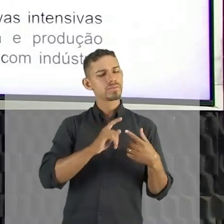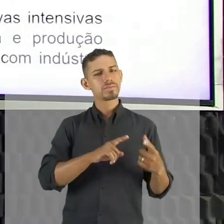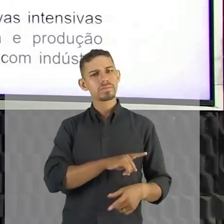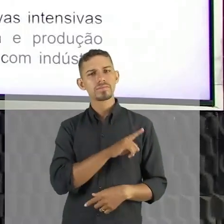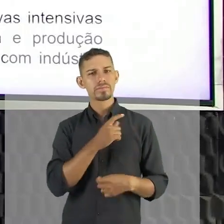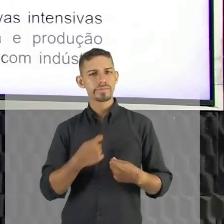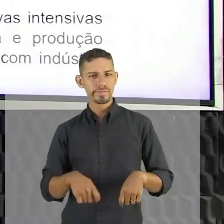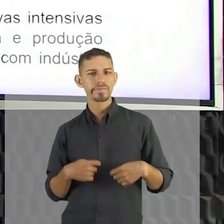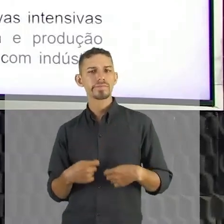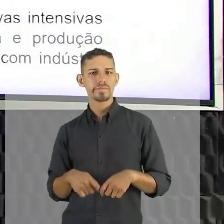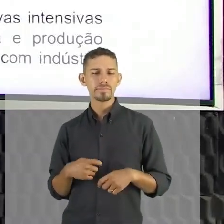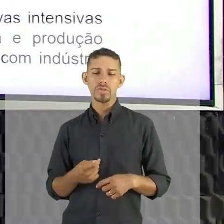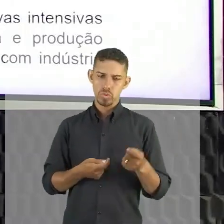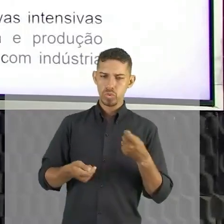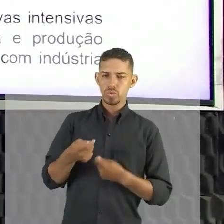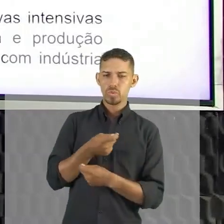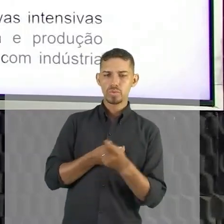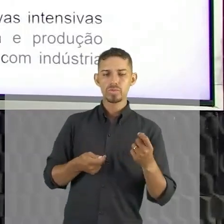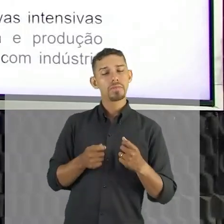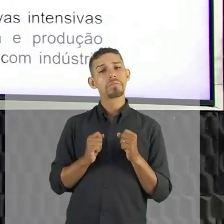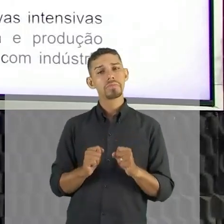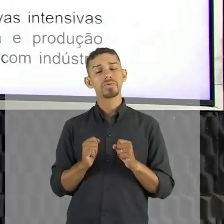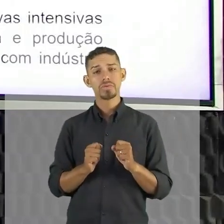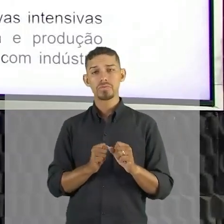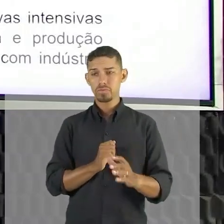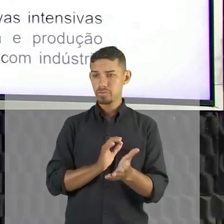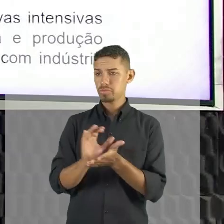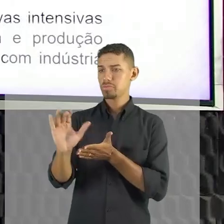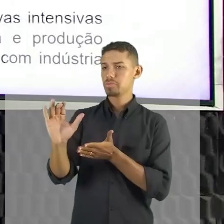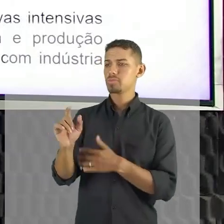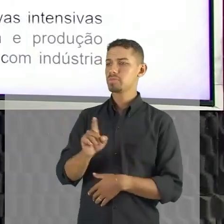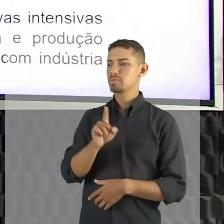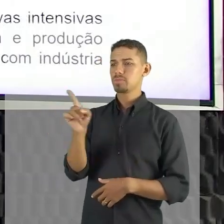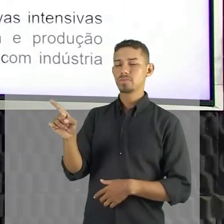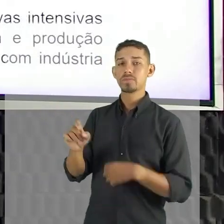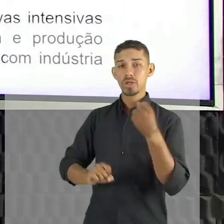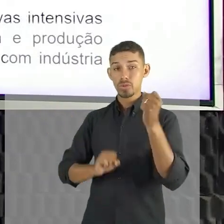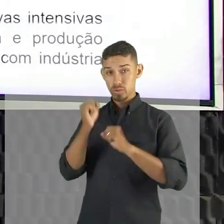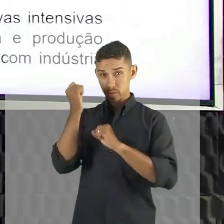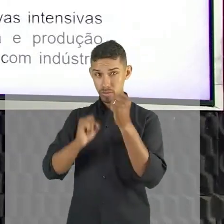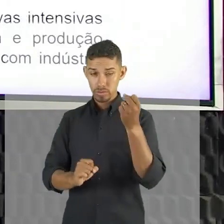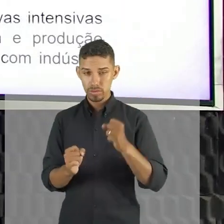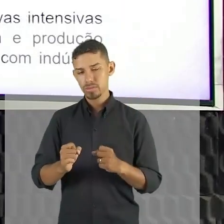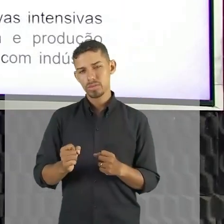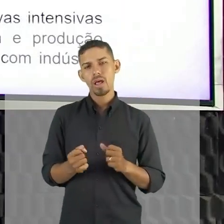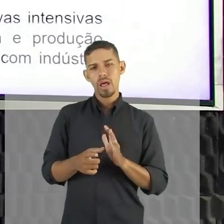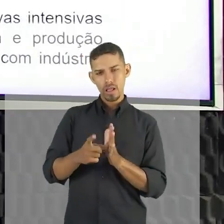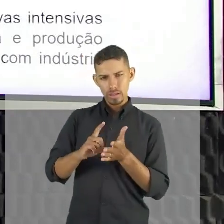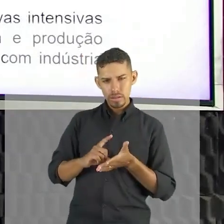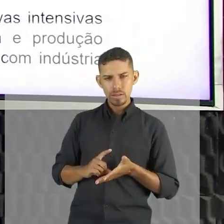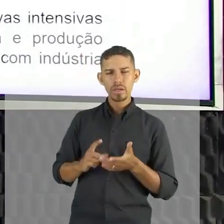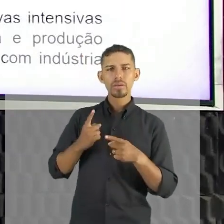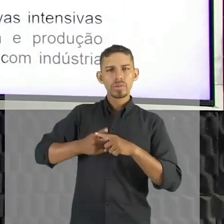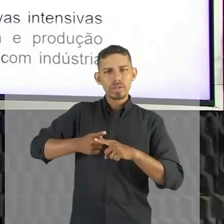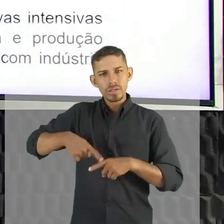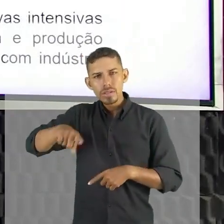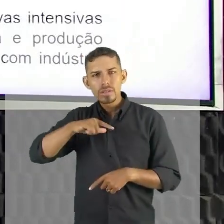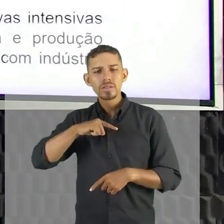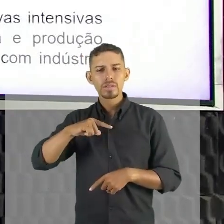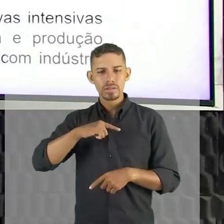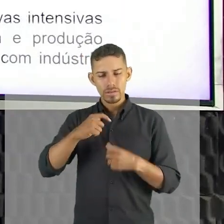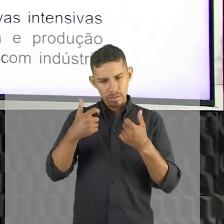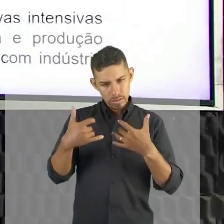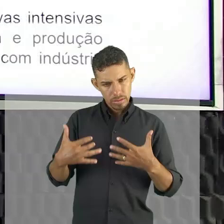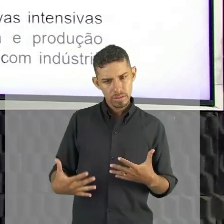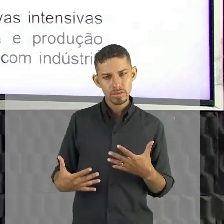excedente de capital e você, então, poderia aplicar na industrialização, que é muito recente, porque você tem ainda, como falei ainda há